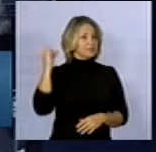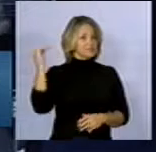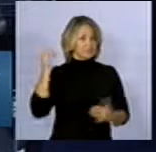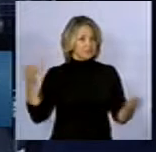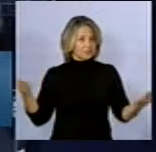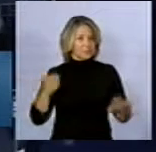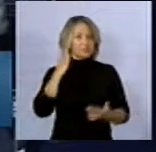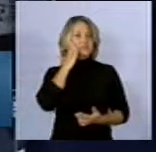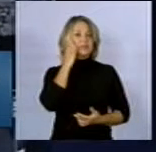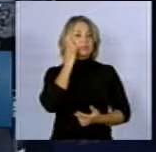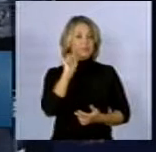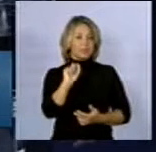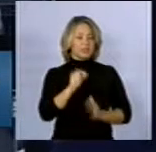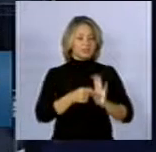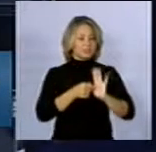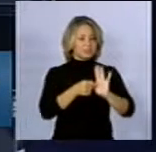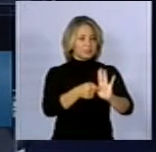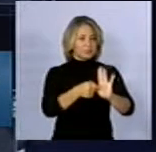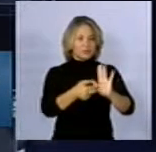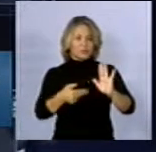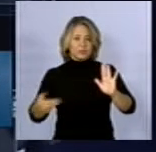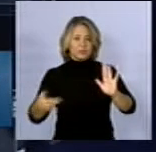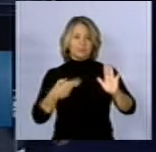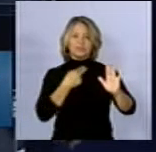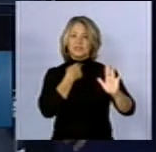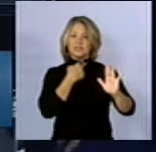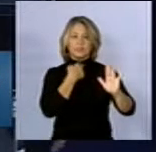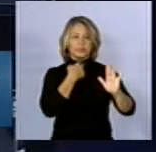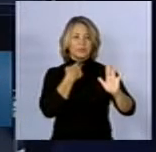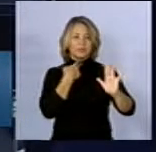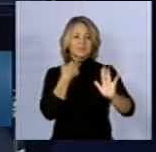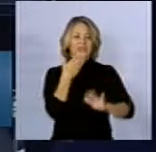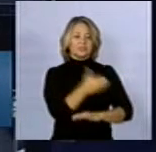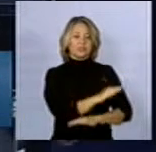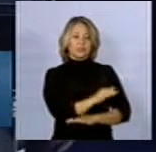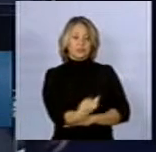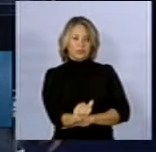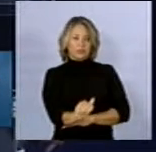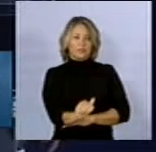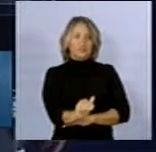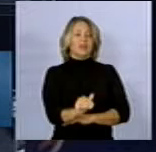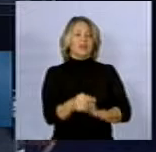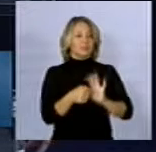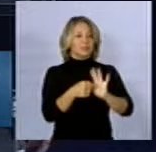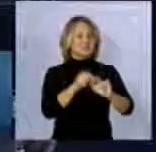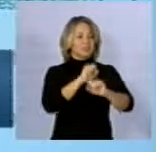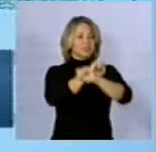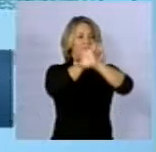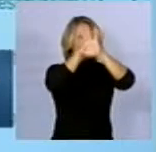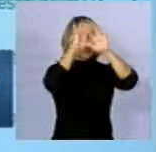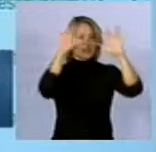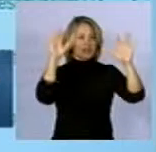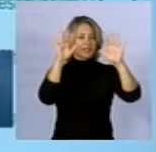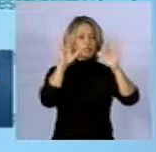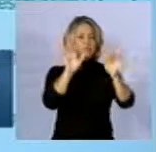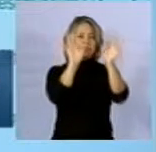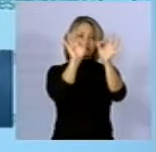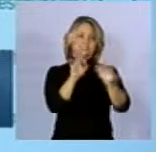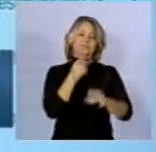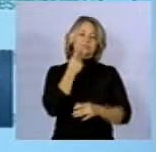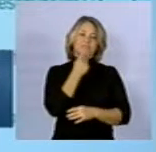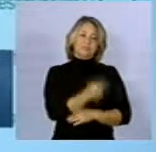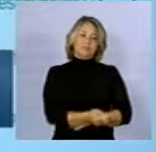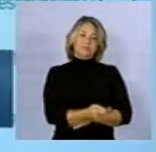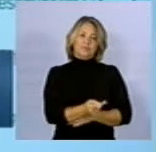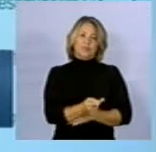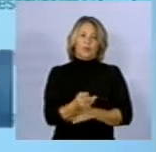isso corresponde a algo que não pode ser excluído foi deixado claro por essa afirmação, como